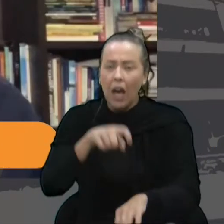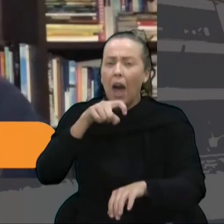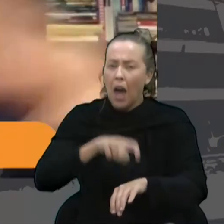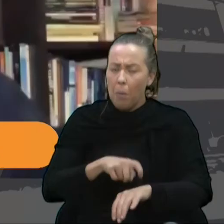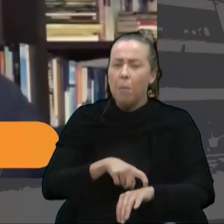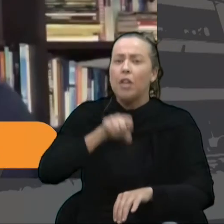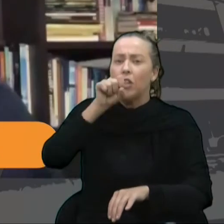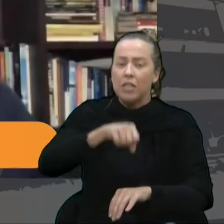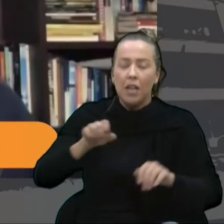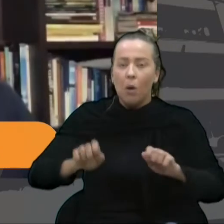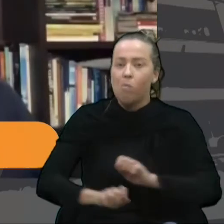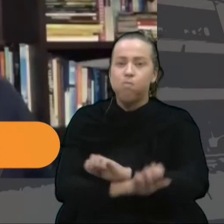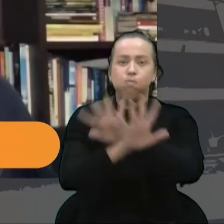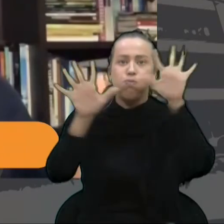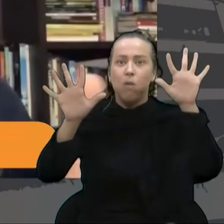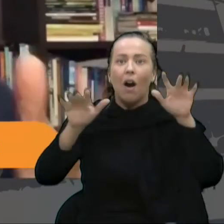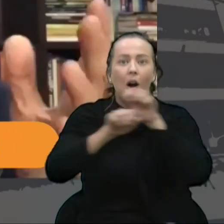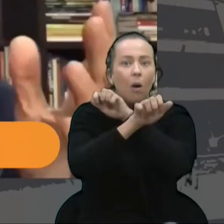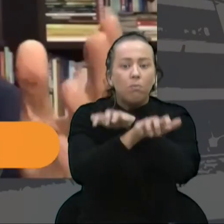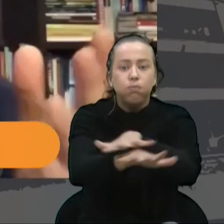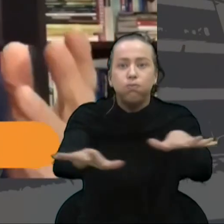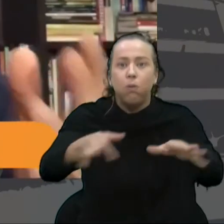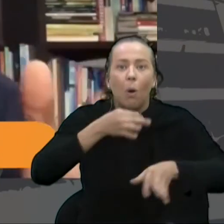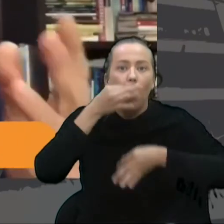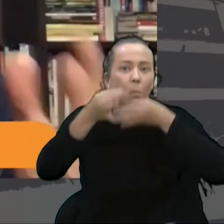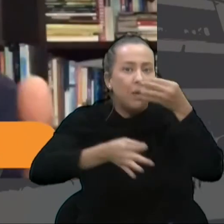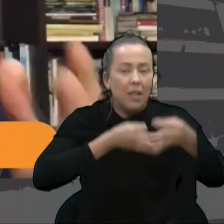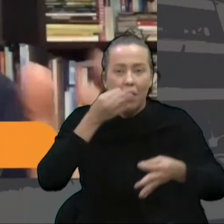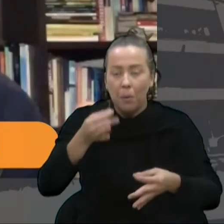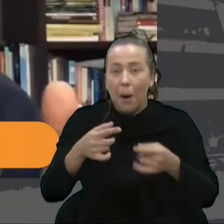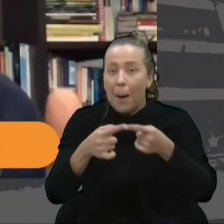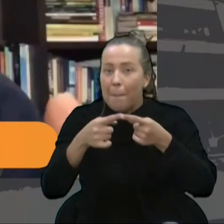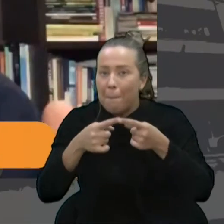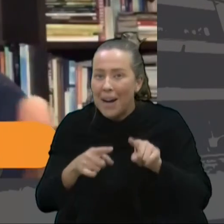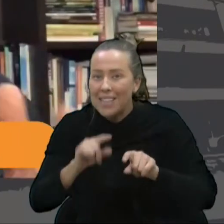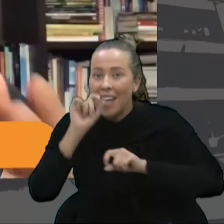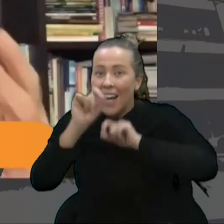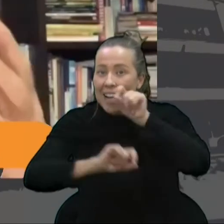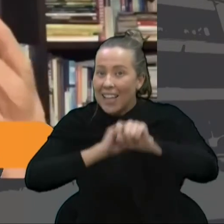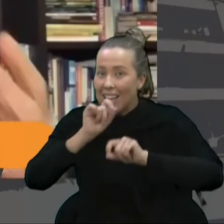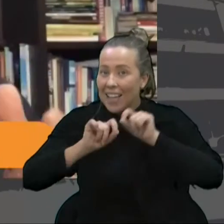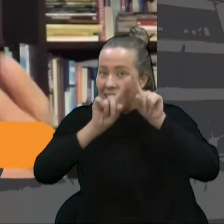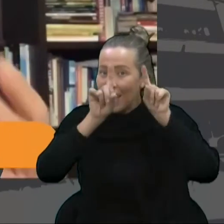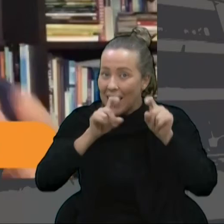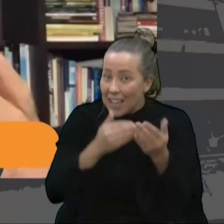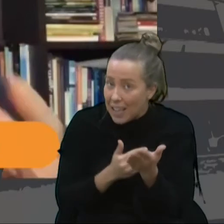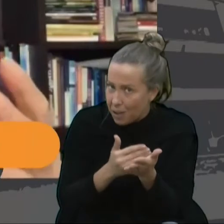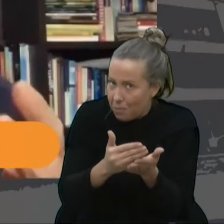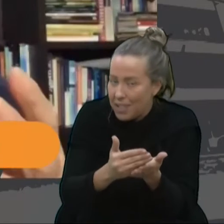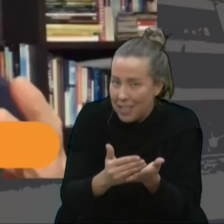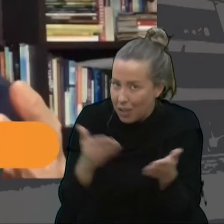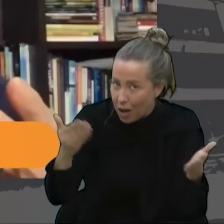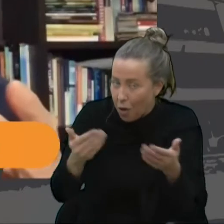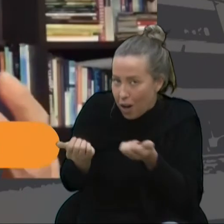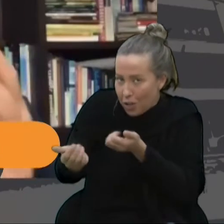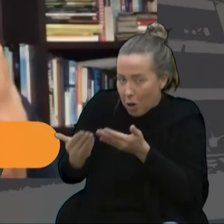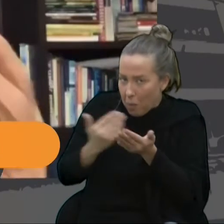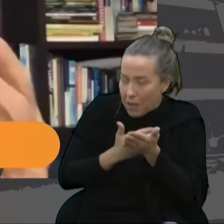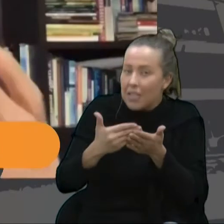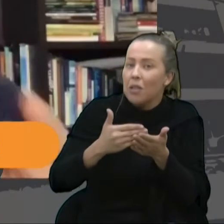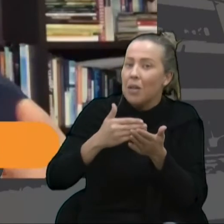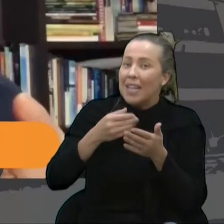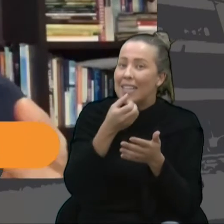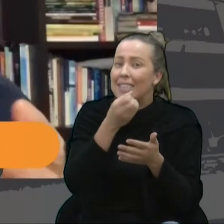de explosão de opinião. Só que o pessoal que está começando tem que ter ideia de que, para